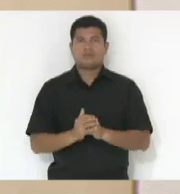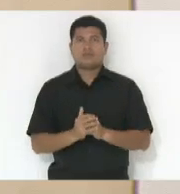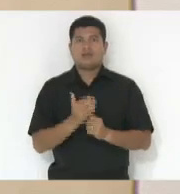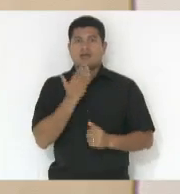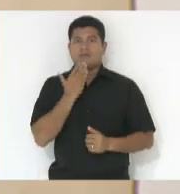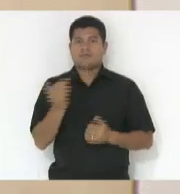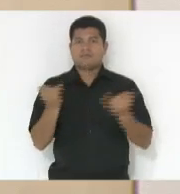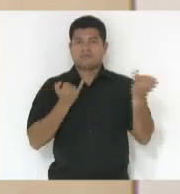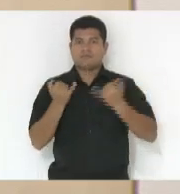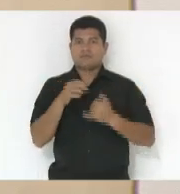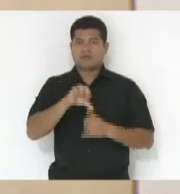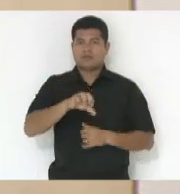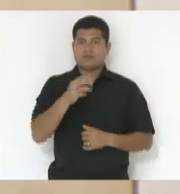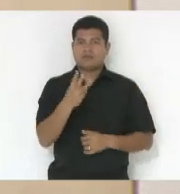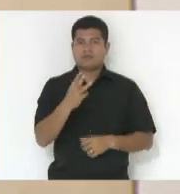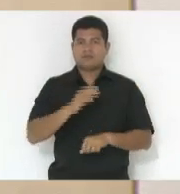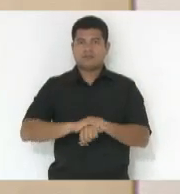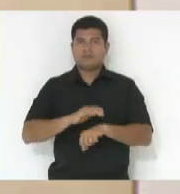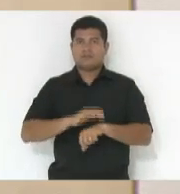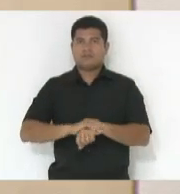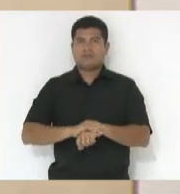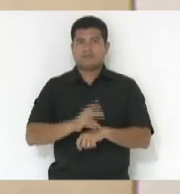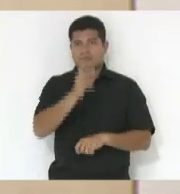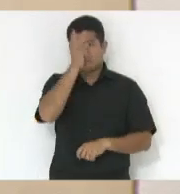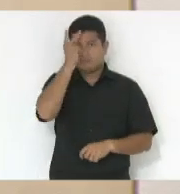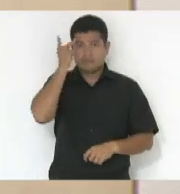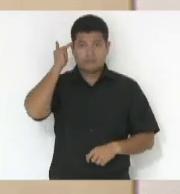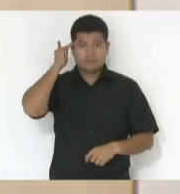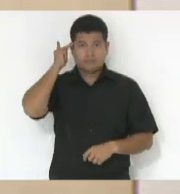Pedido de informação 93, autoria deputada Paulinha.